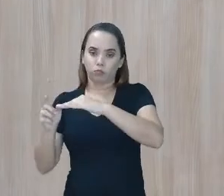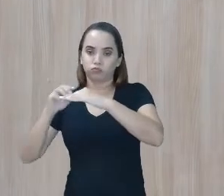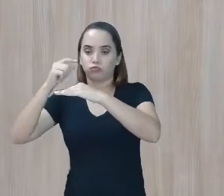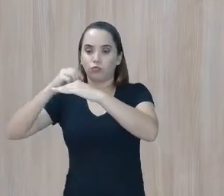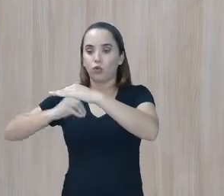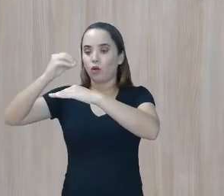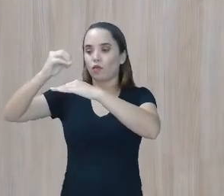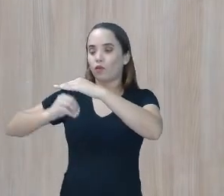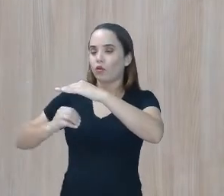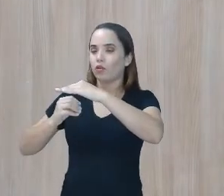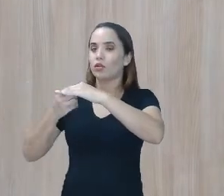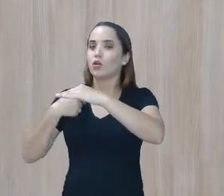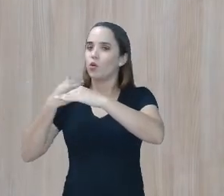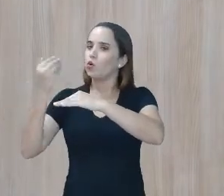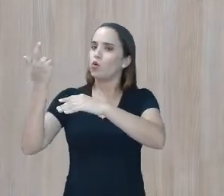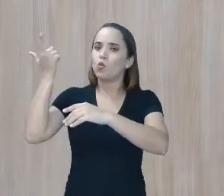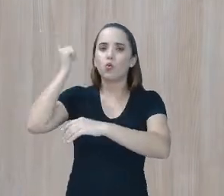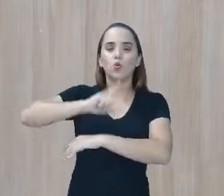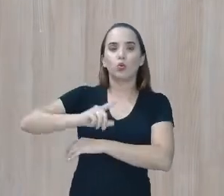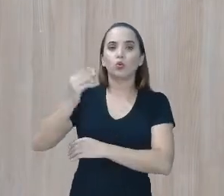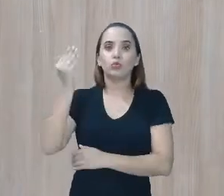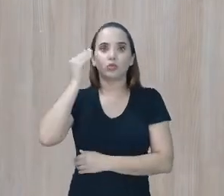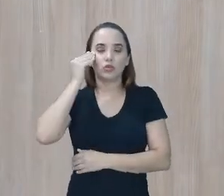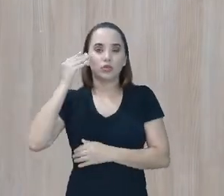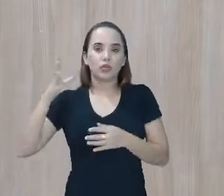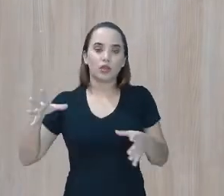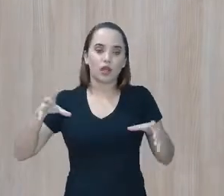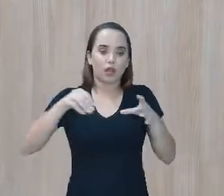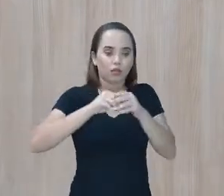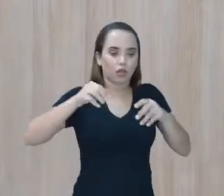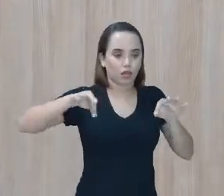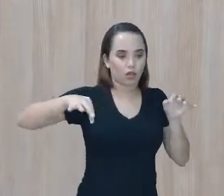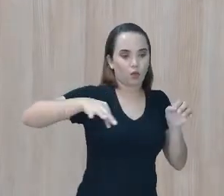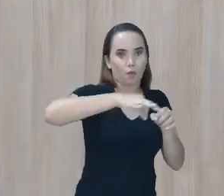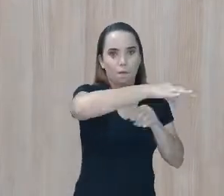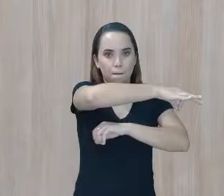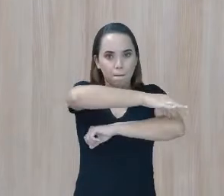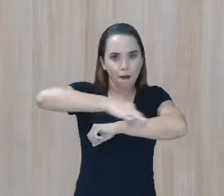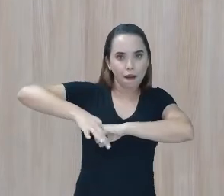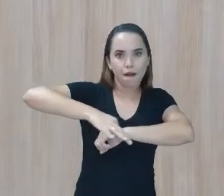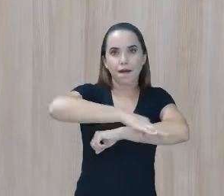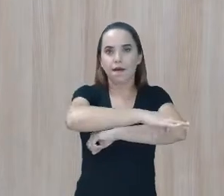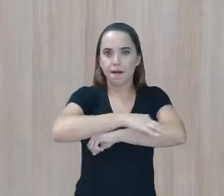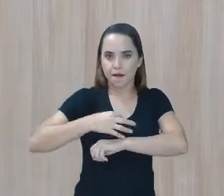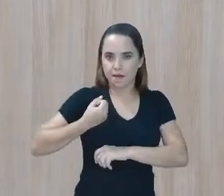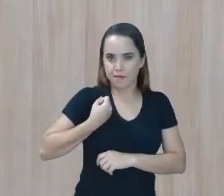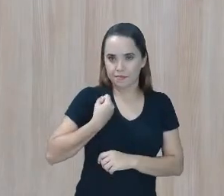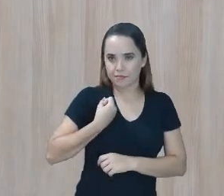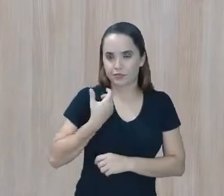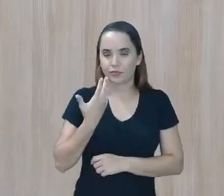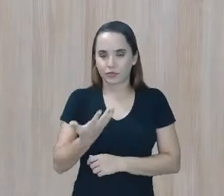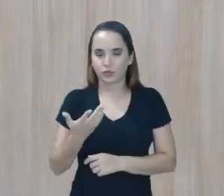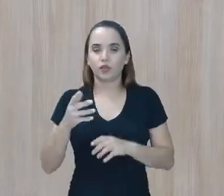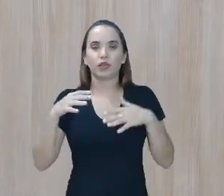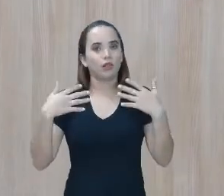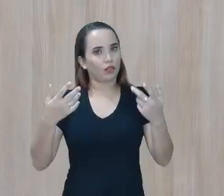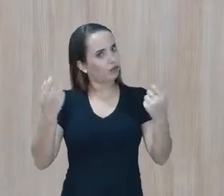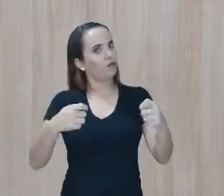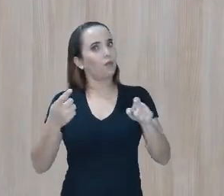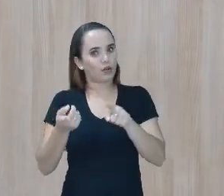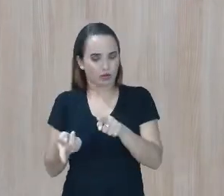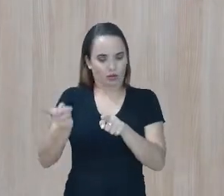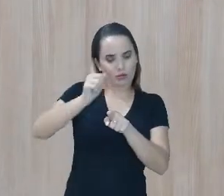eu consigo identificá-lo numa reta numérica. Para isso a gente vai precisar passar para a sua forma decimal, tá certo? Então a